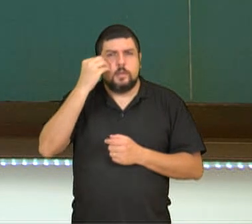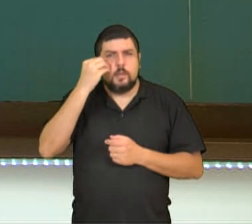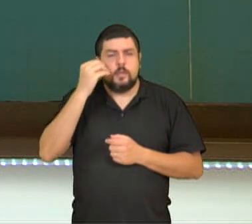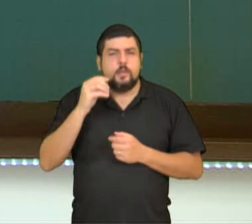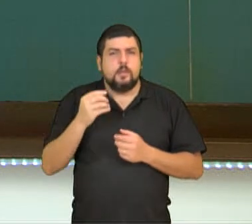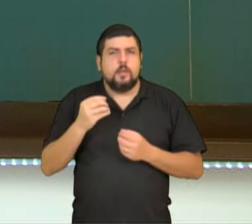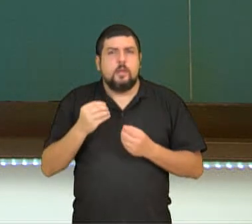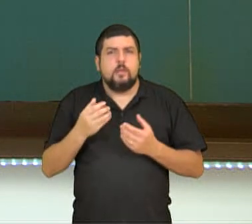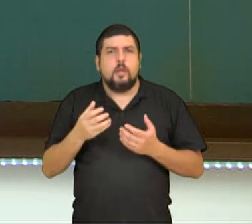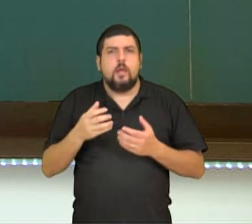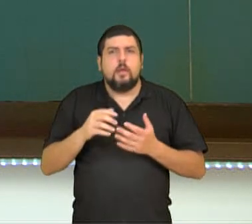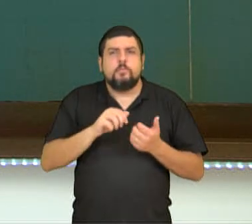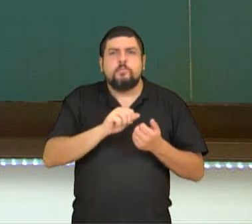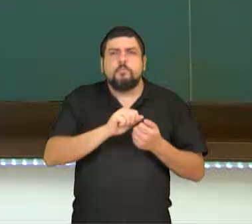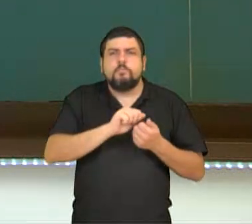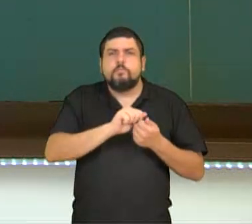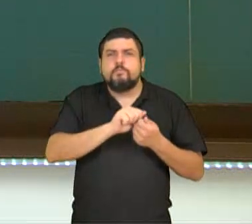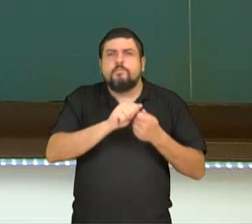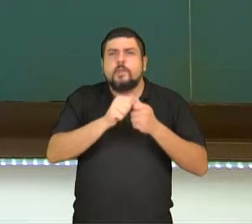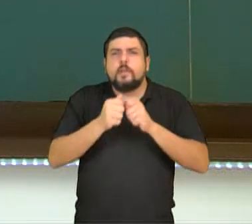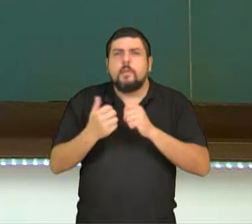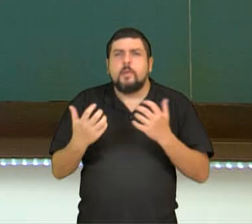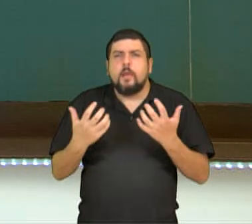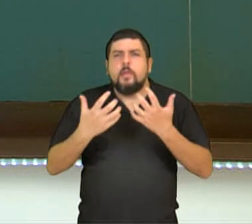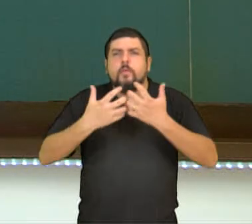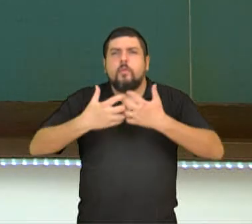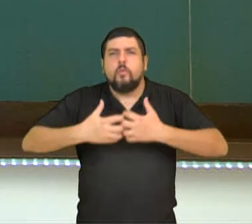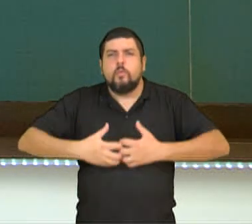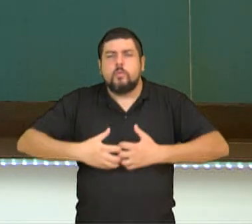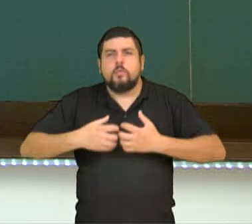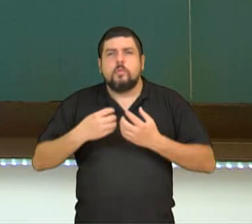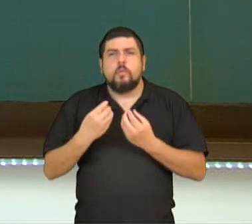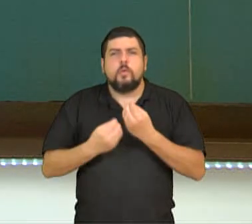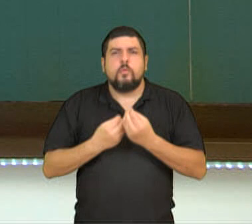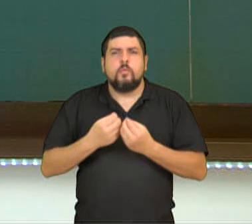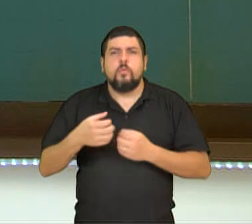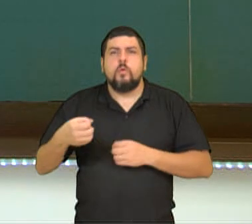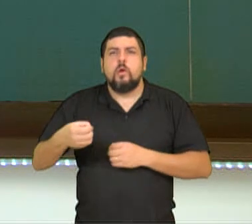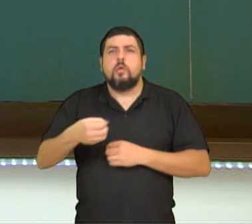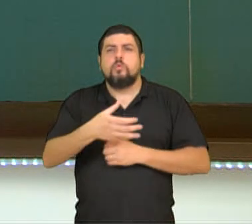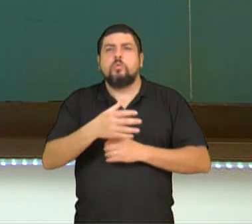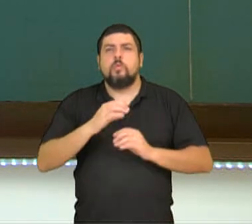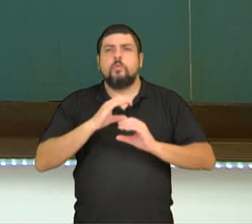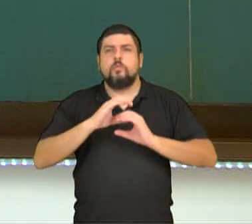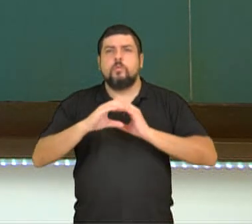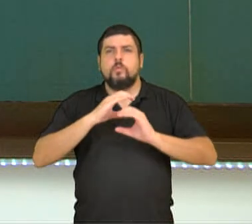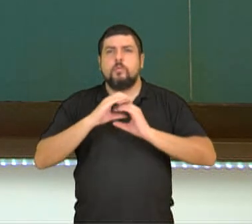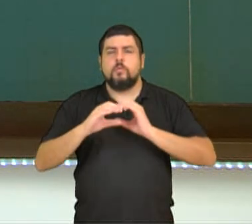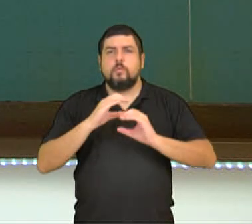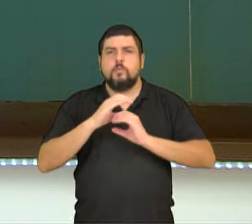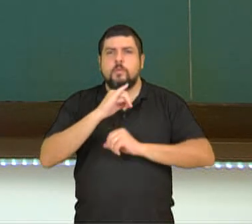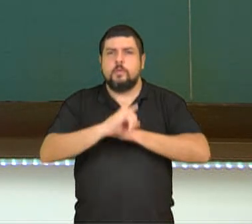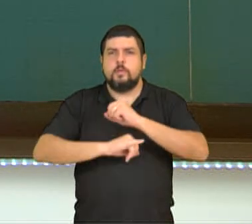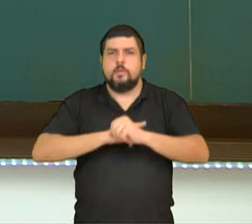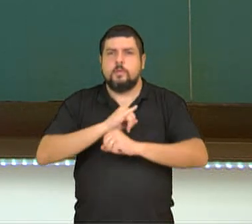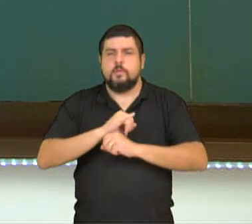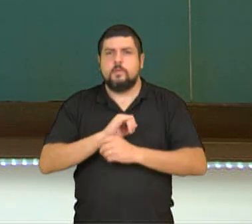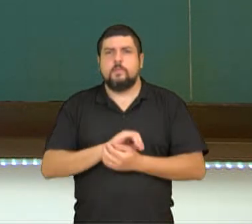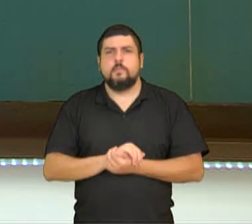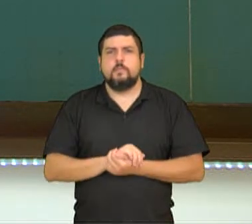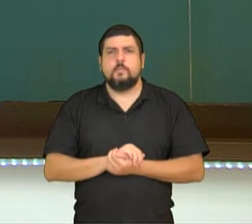aos novos meios de comunicação virtual. Certo? Então, a leitura virtual pode ser